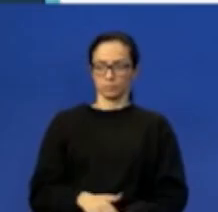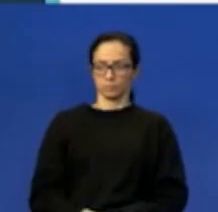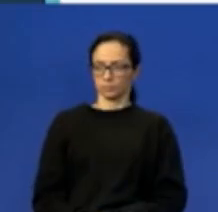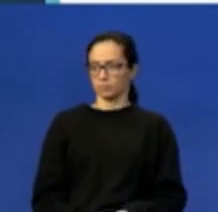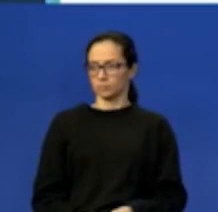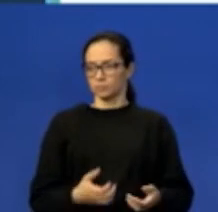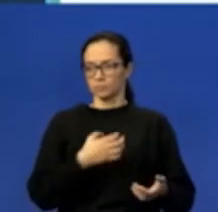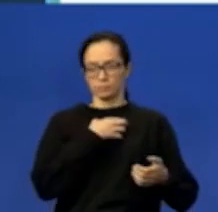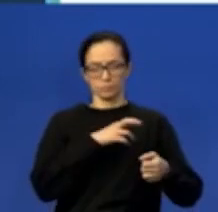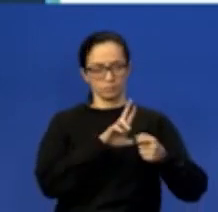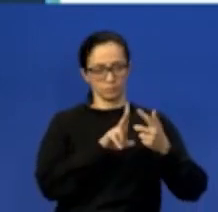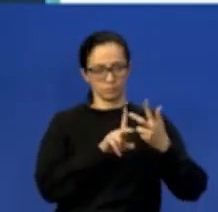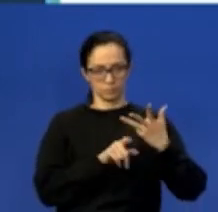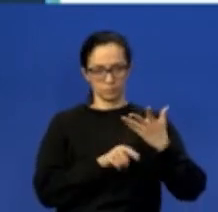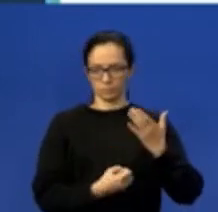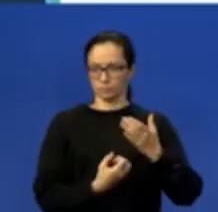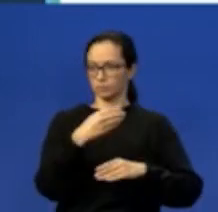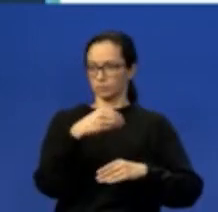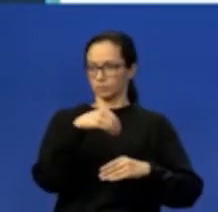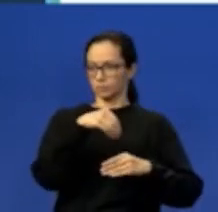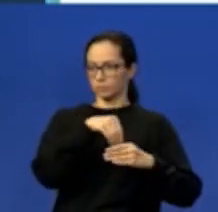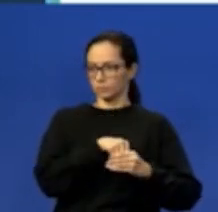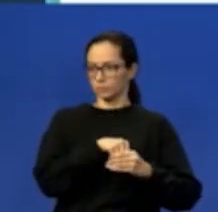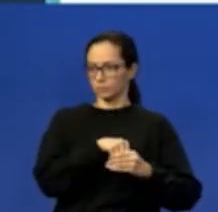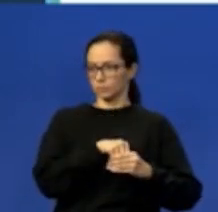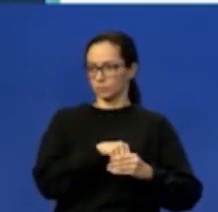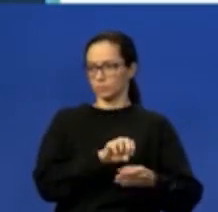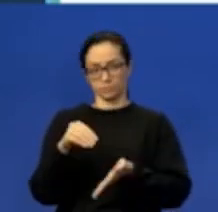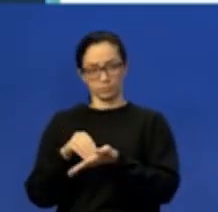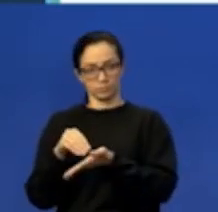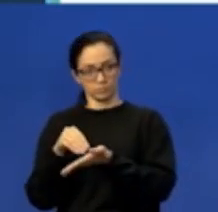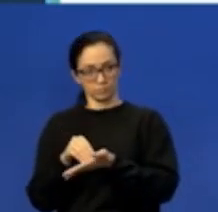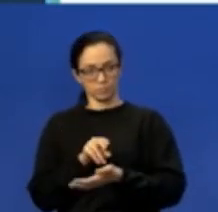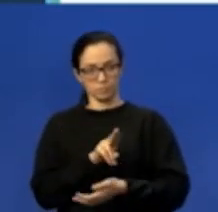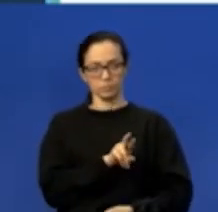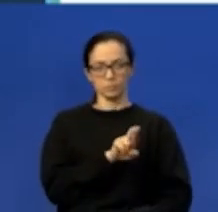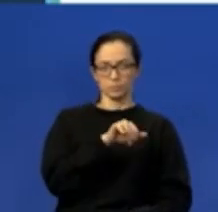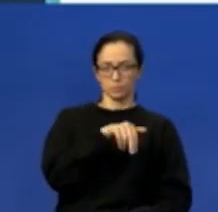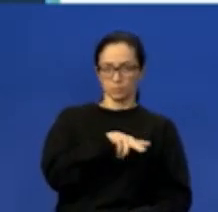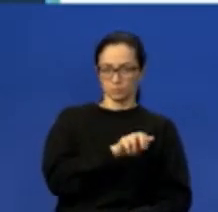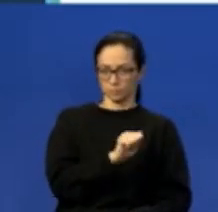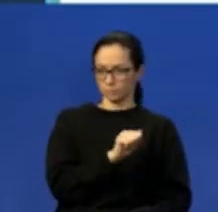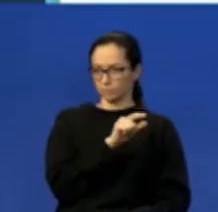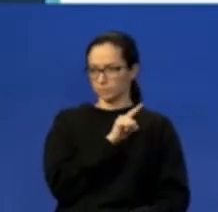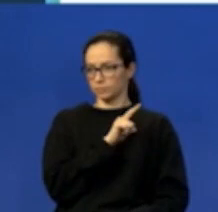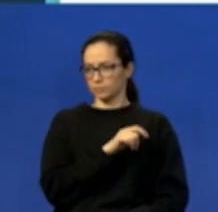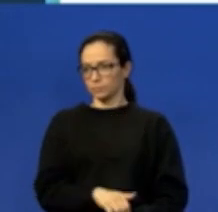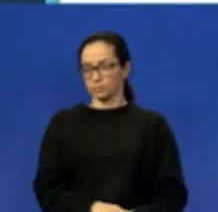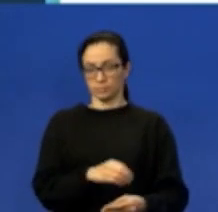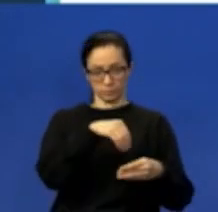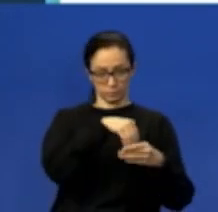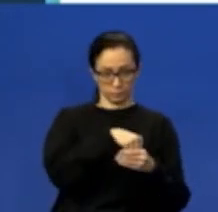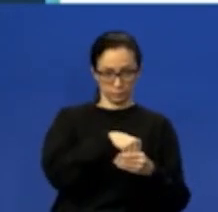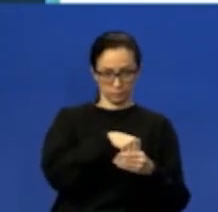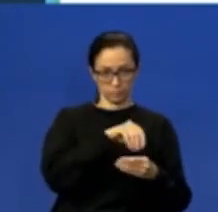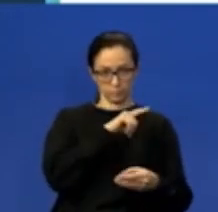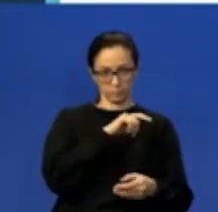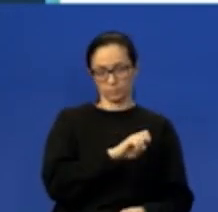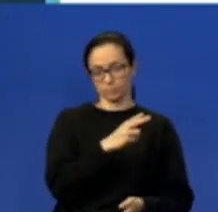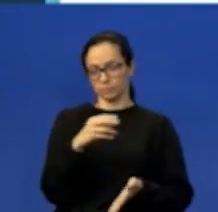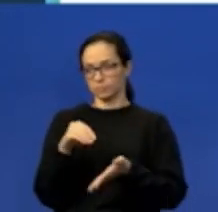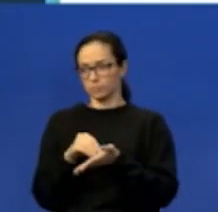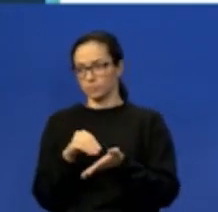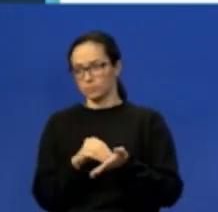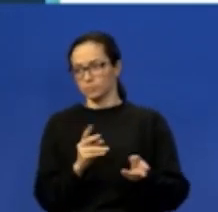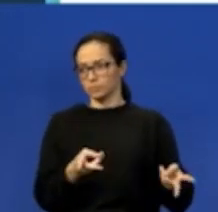diferentes elementos podem estar presentes ou ausentes em um exame de urina do tipo 1. A presença ou a ausência desses